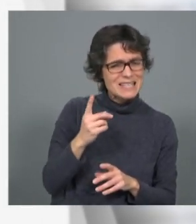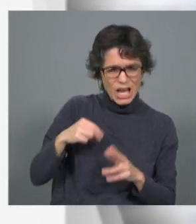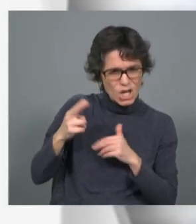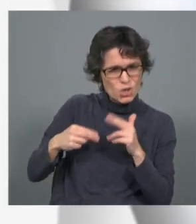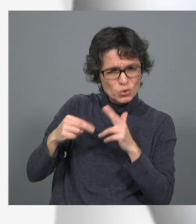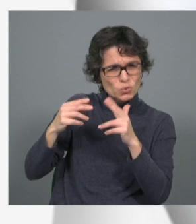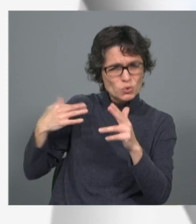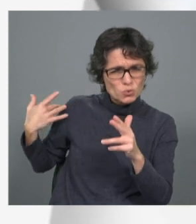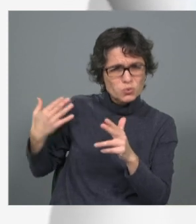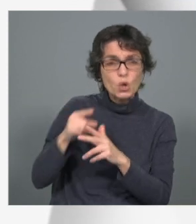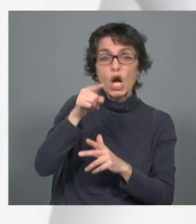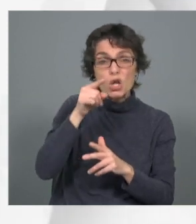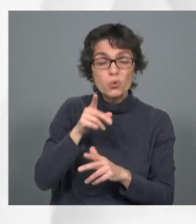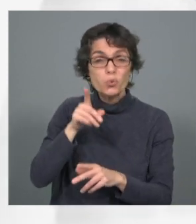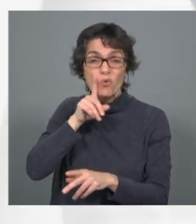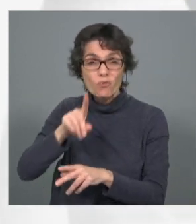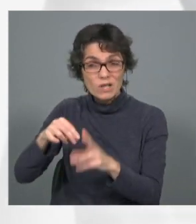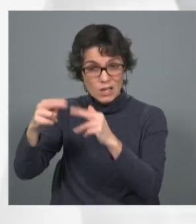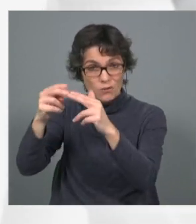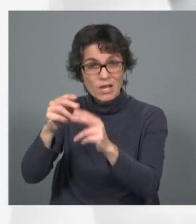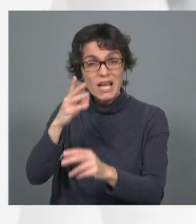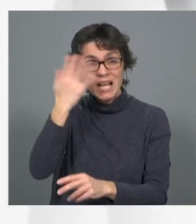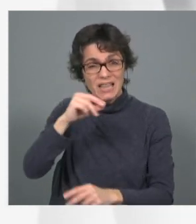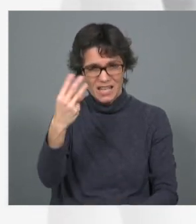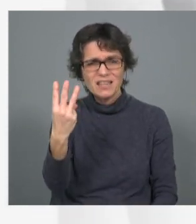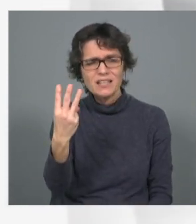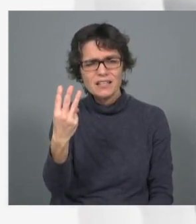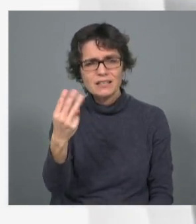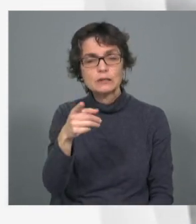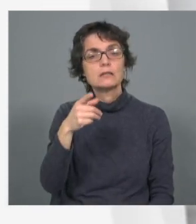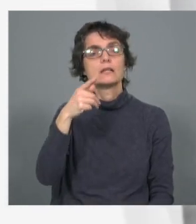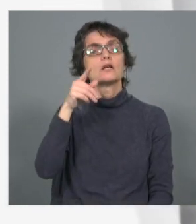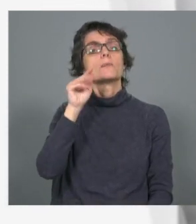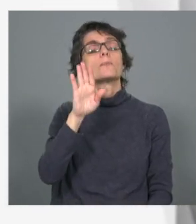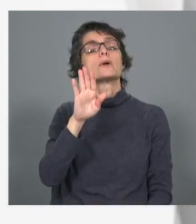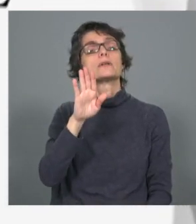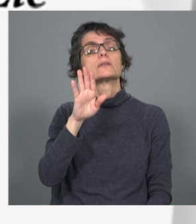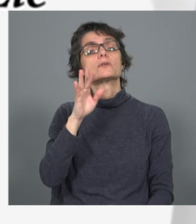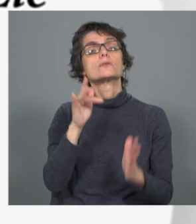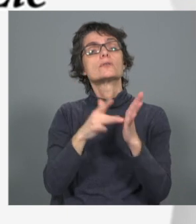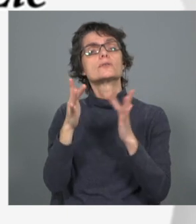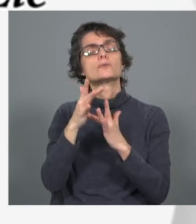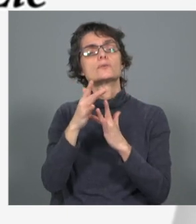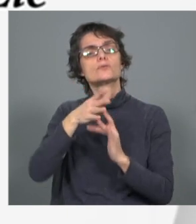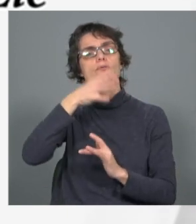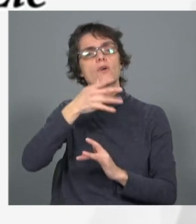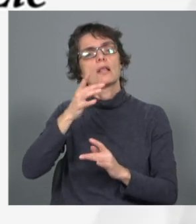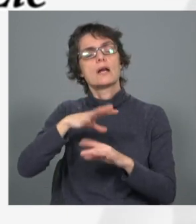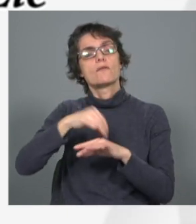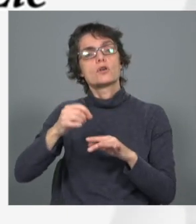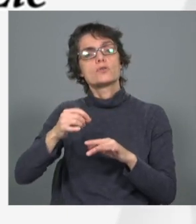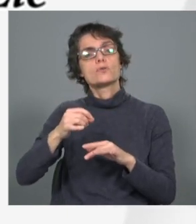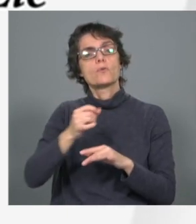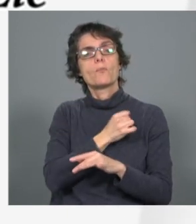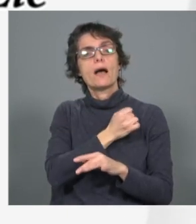dias? Jesus, porém, falava do templo do seu corpo. Por isso, quando ele ressuscitou